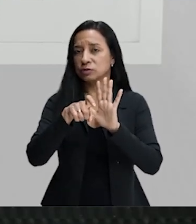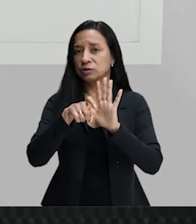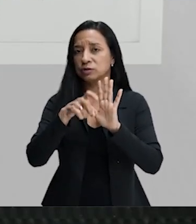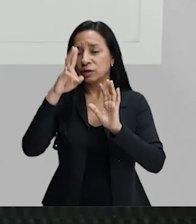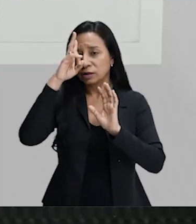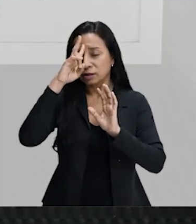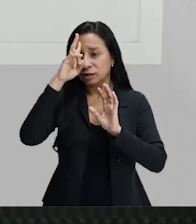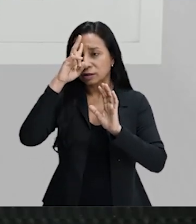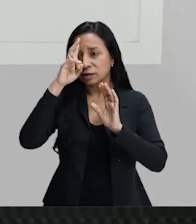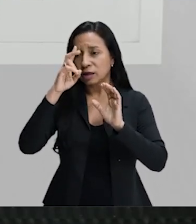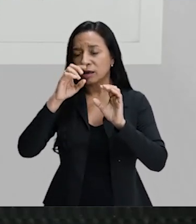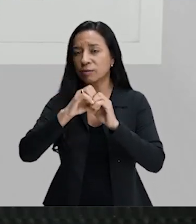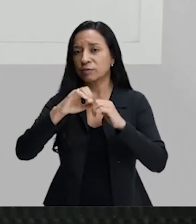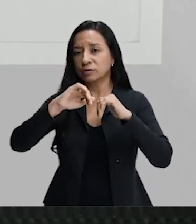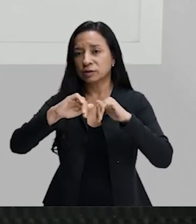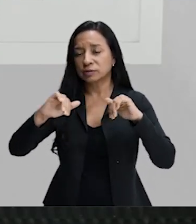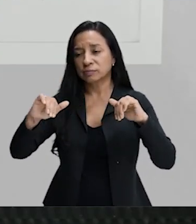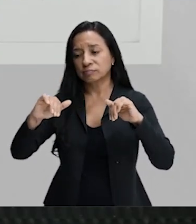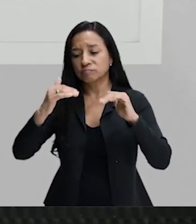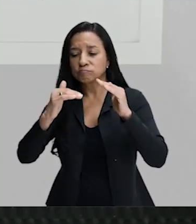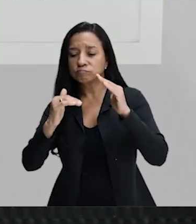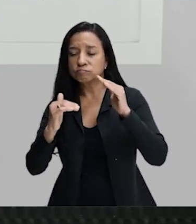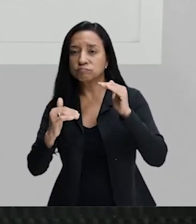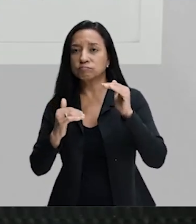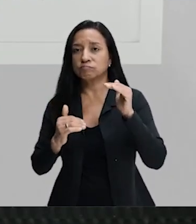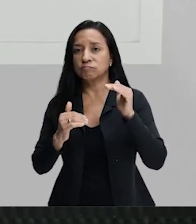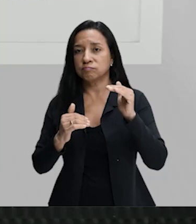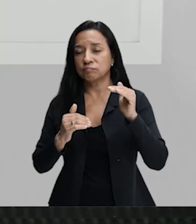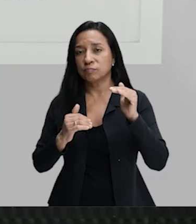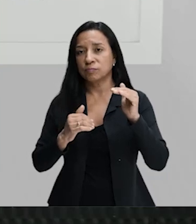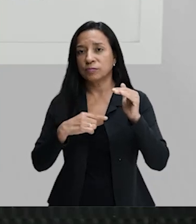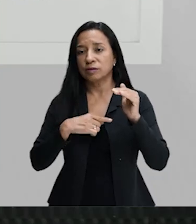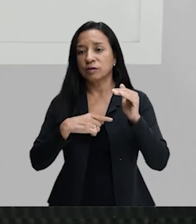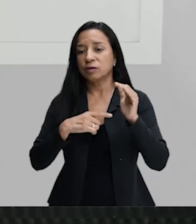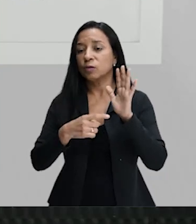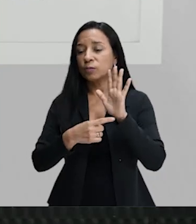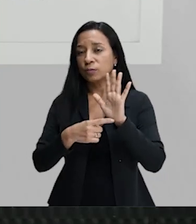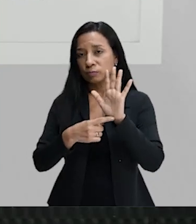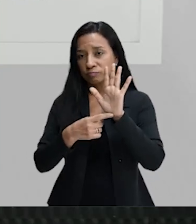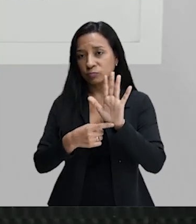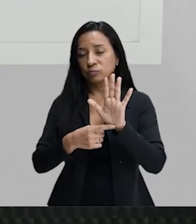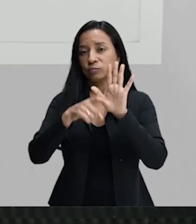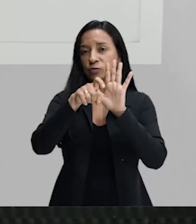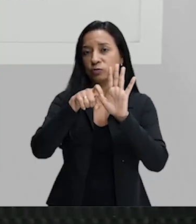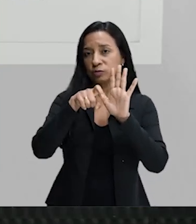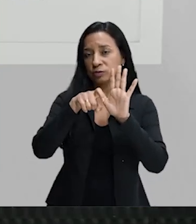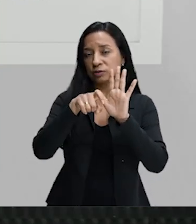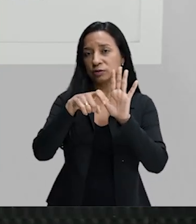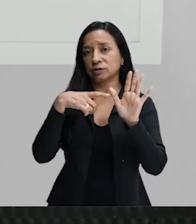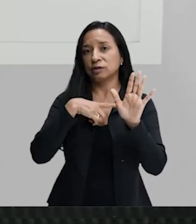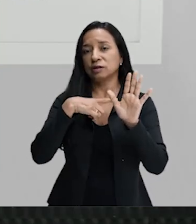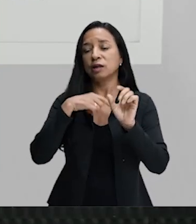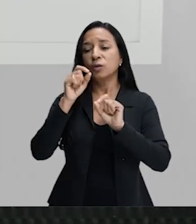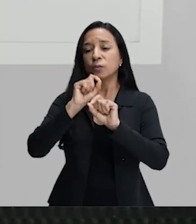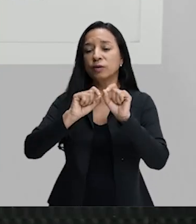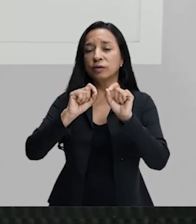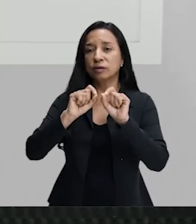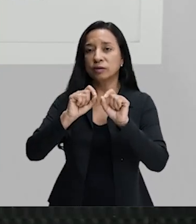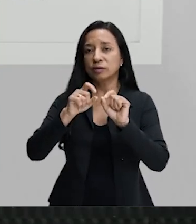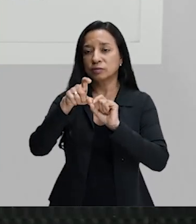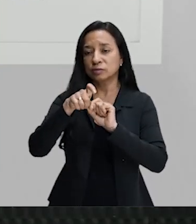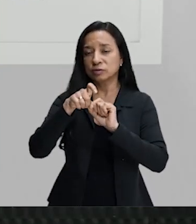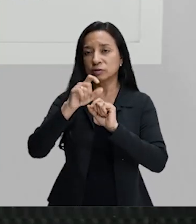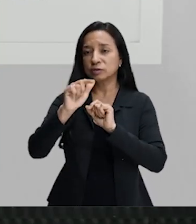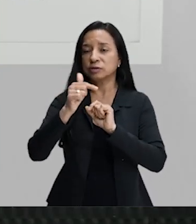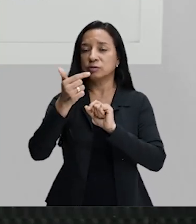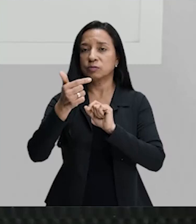lá, fator comum? Então, se eu colocar aqui o x em evidência, ó, eu vou ter x ao cubo